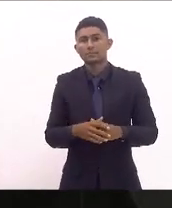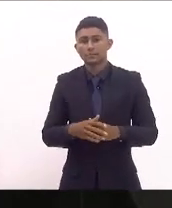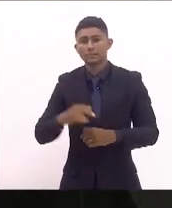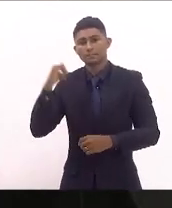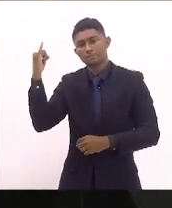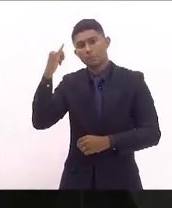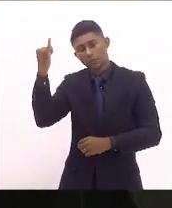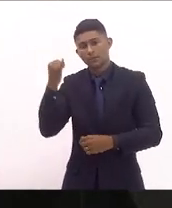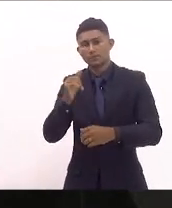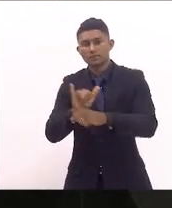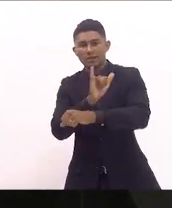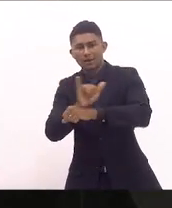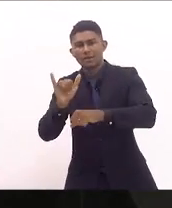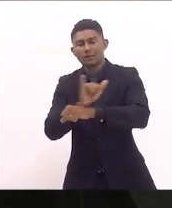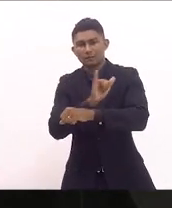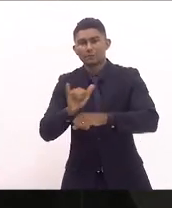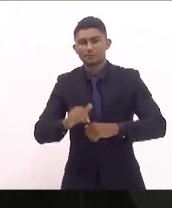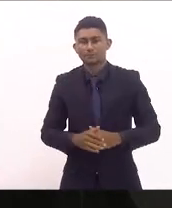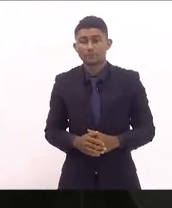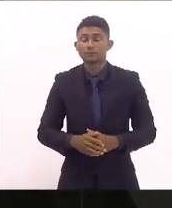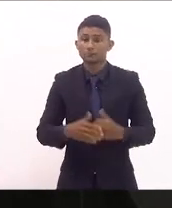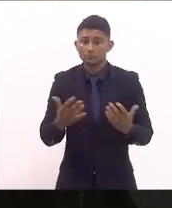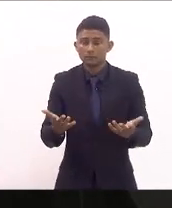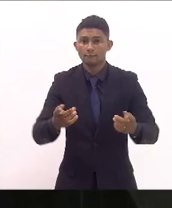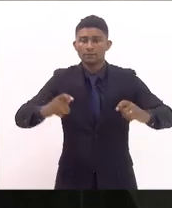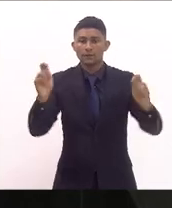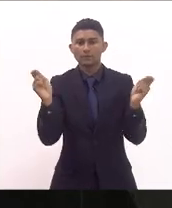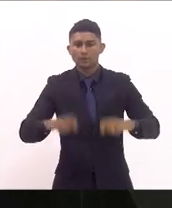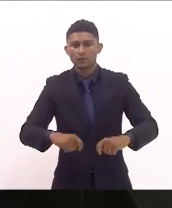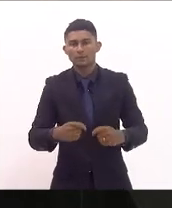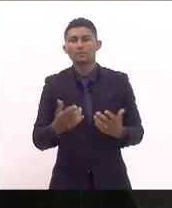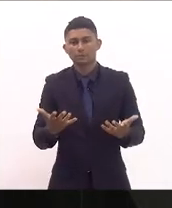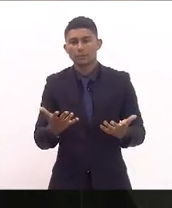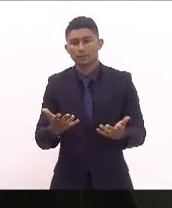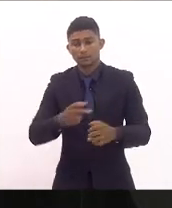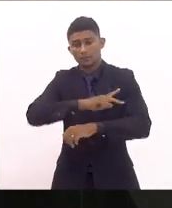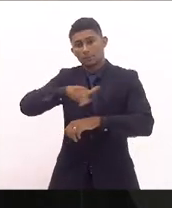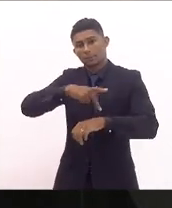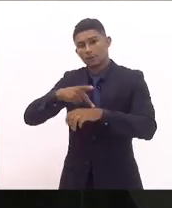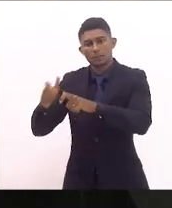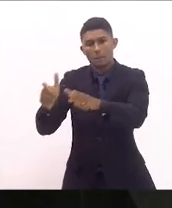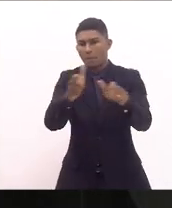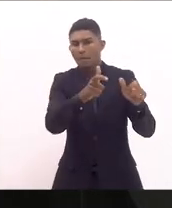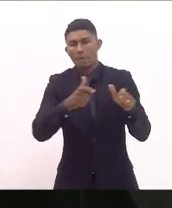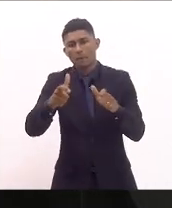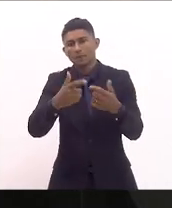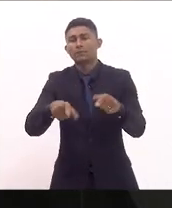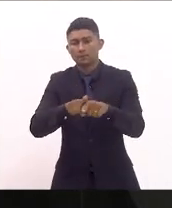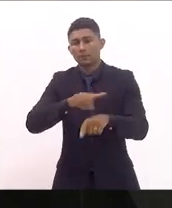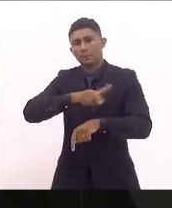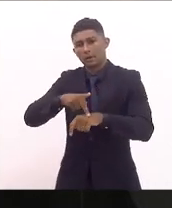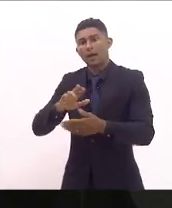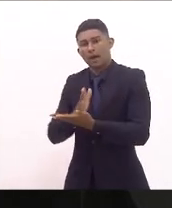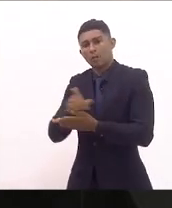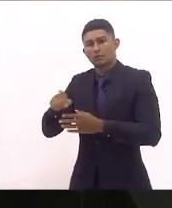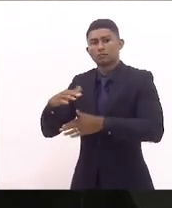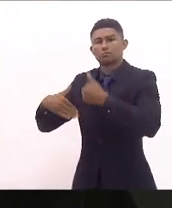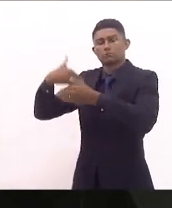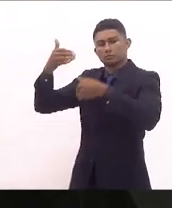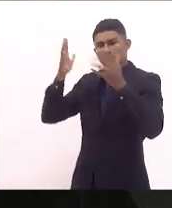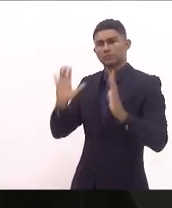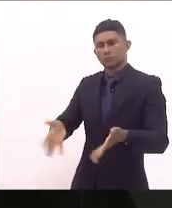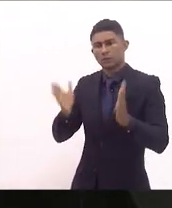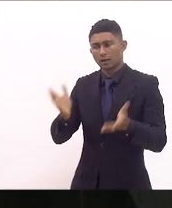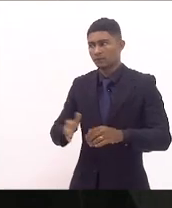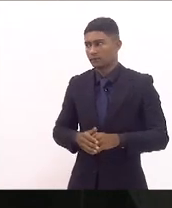papel estratégico porque é possível é isso acontece em todos os países do mundo inclusive nos mais desenvolvidos que uma parcela